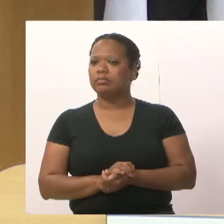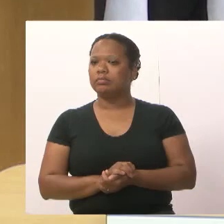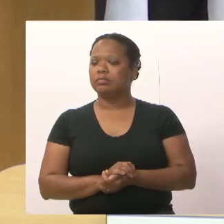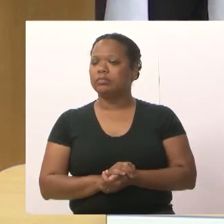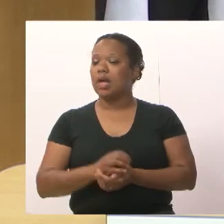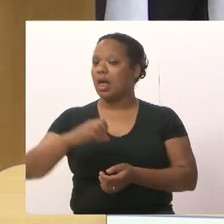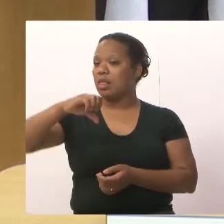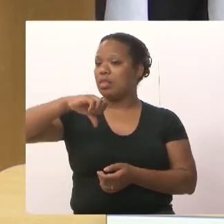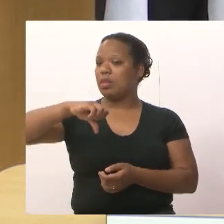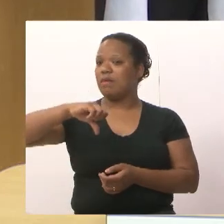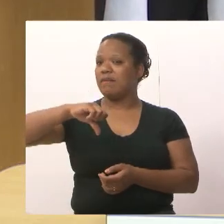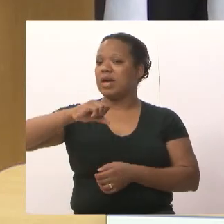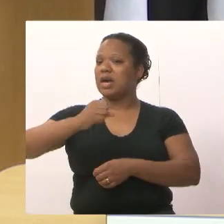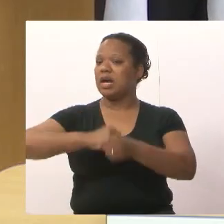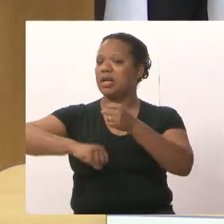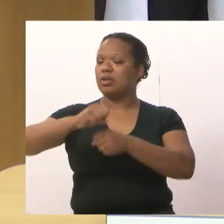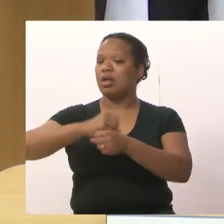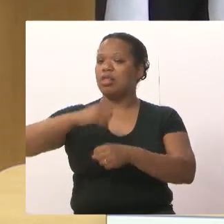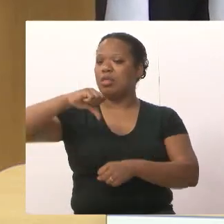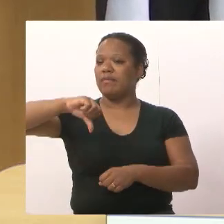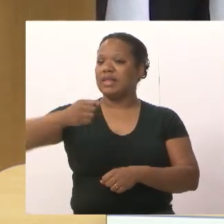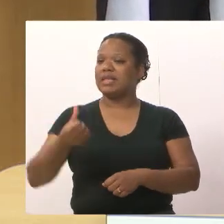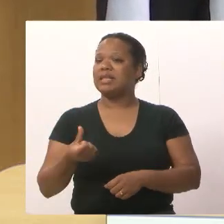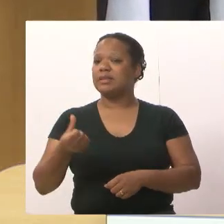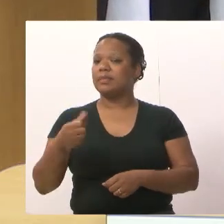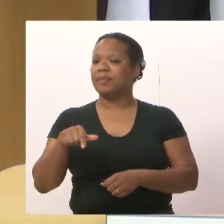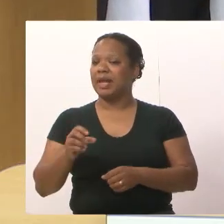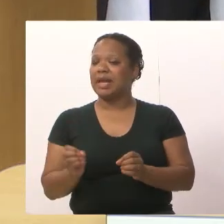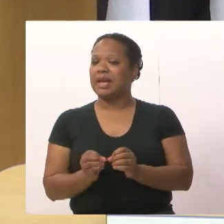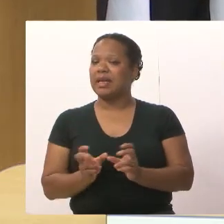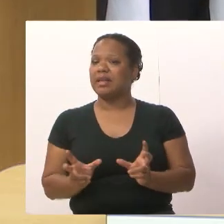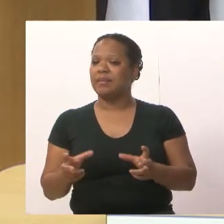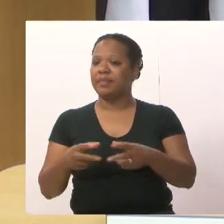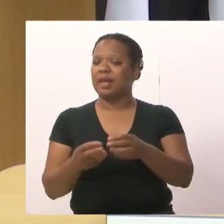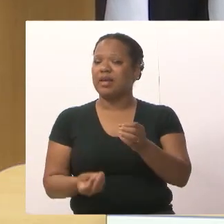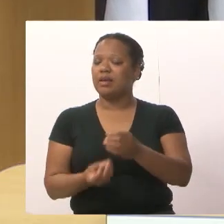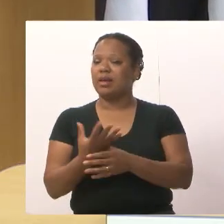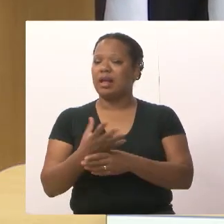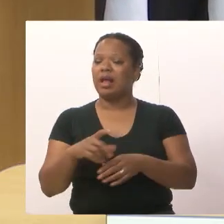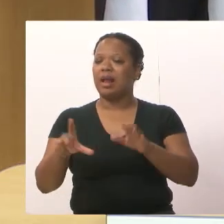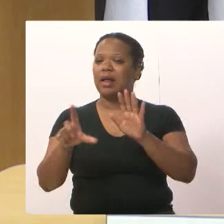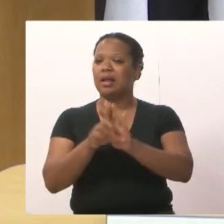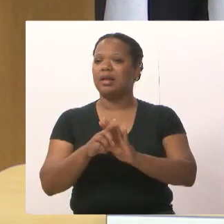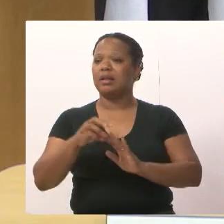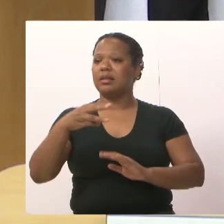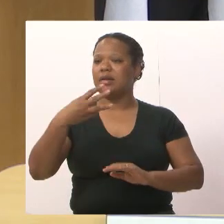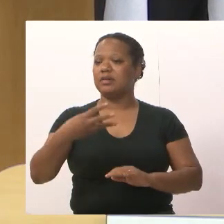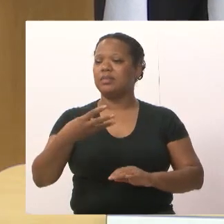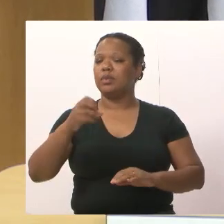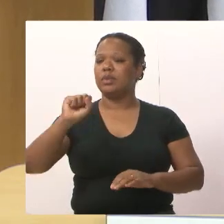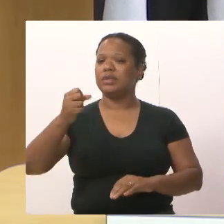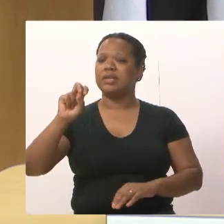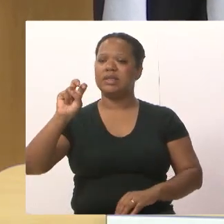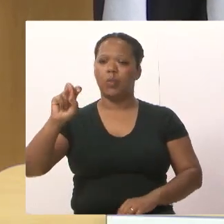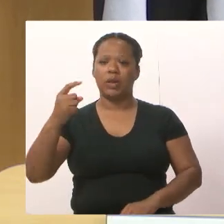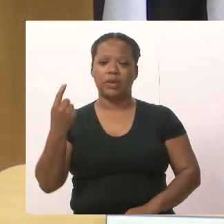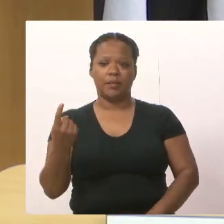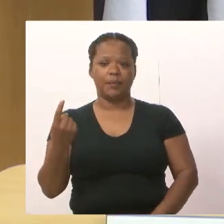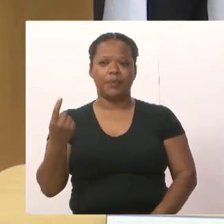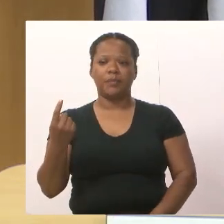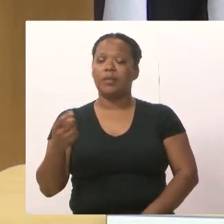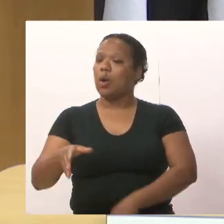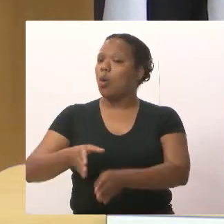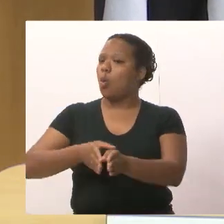Em 96, esta casa, ela criou a Lei 3.851, que ela cria